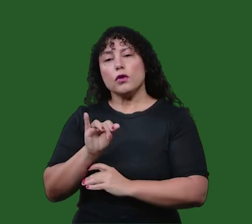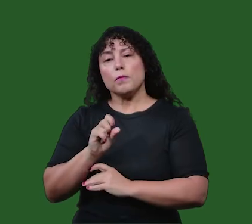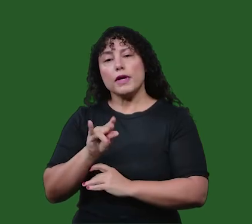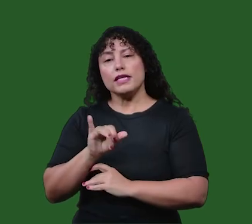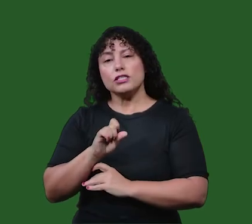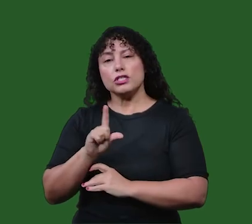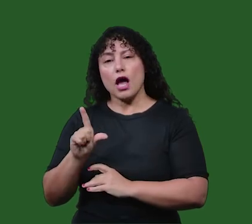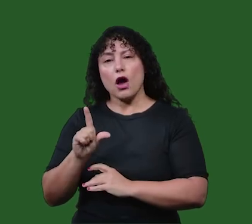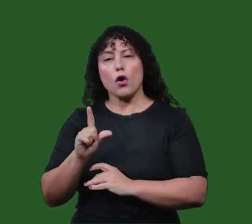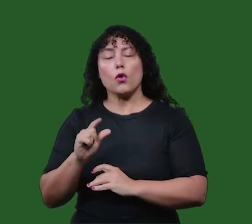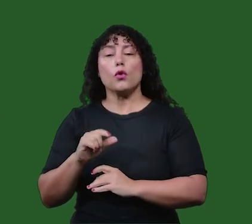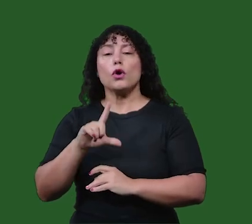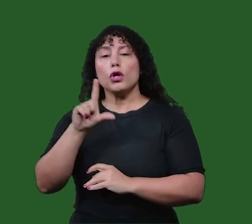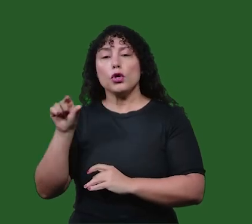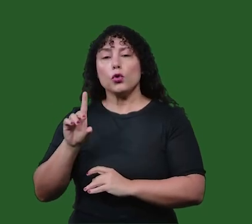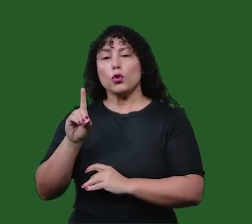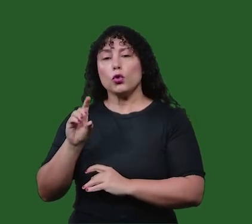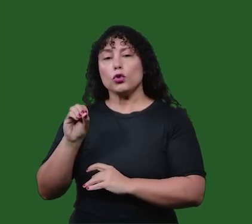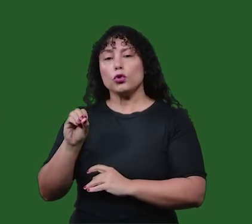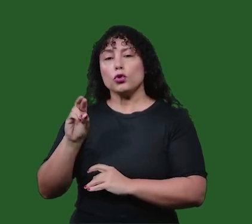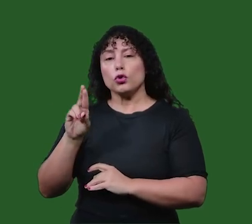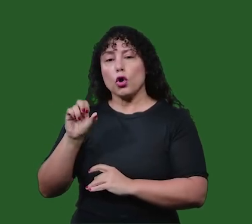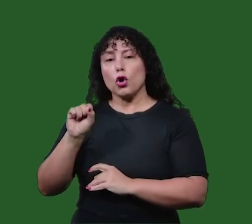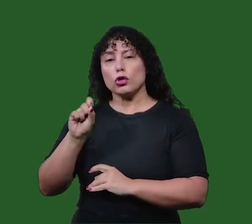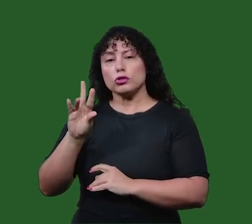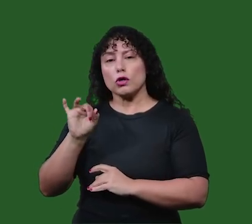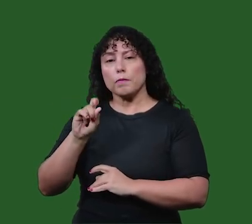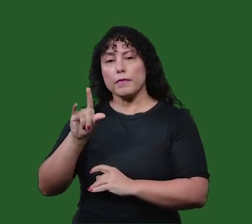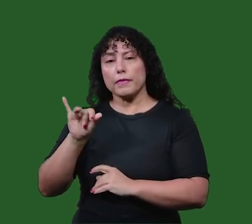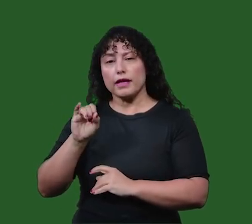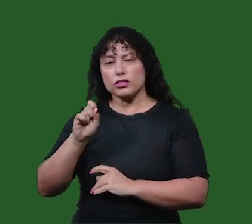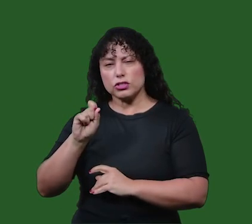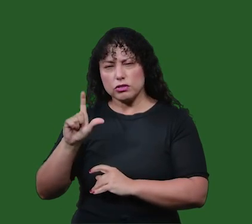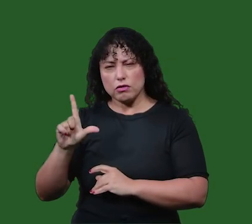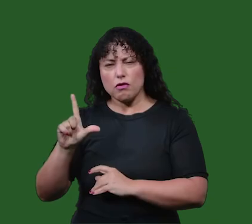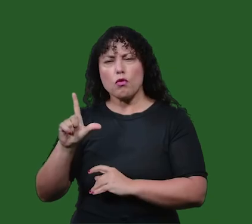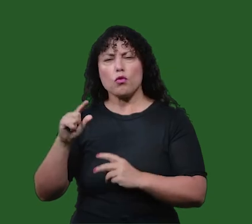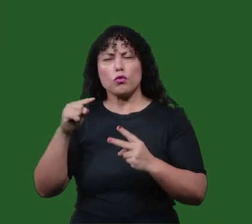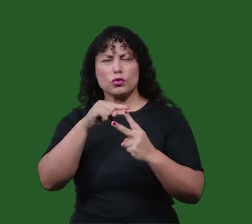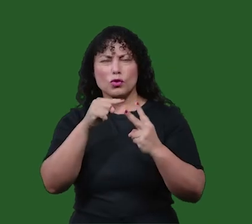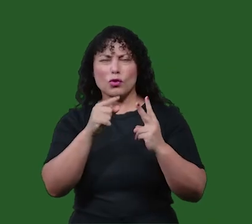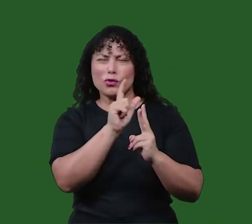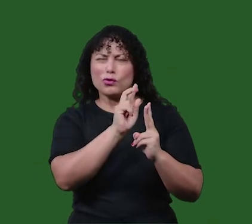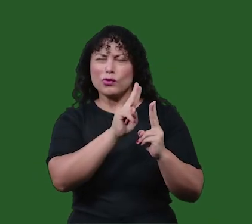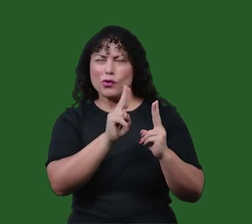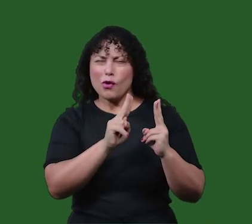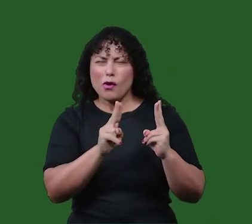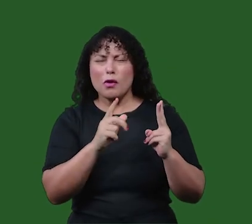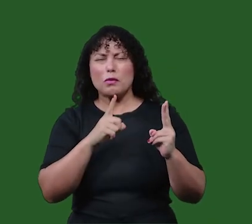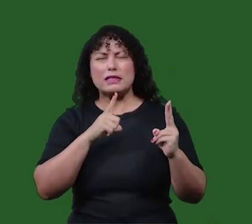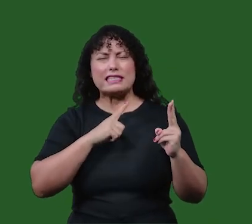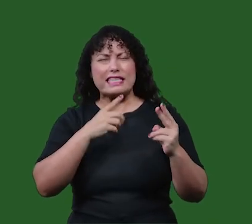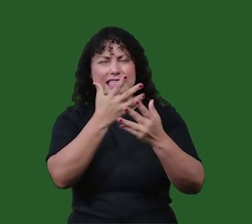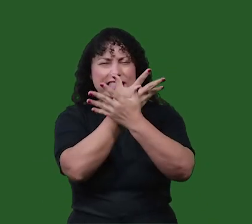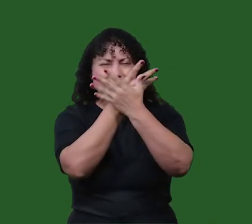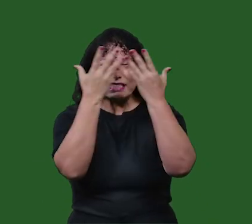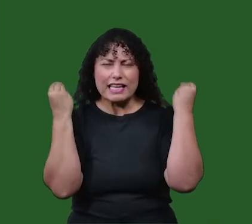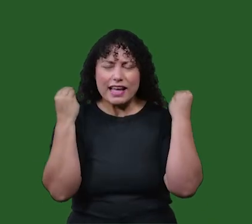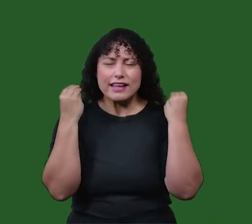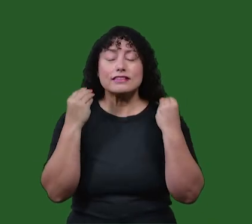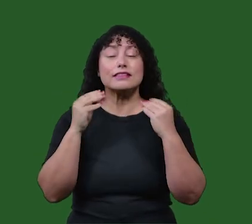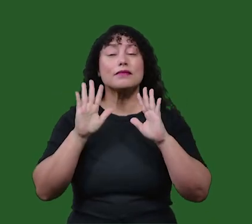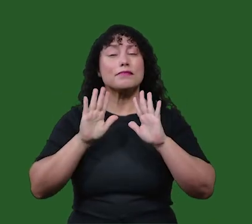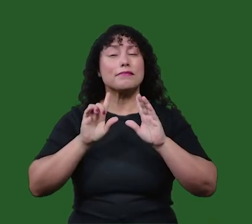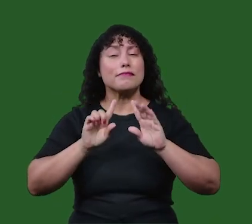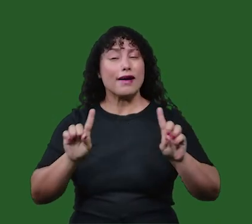ventromedial e o outro que é o dorsolateral. É anatomia, são nomes, né, que provavelmente você tende a